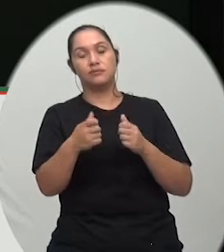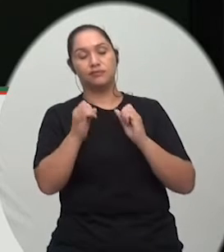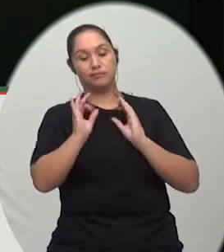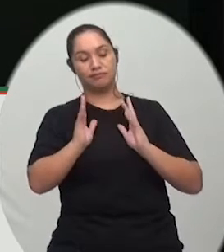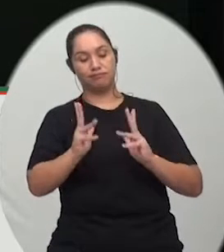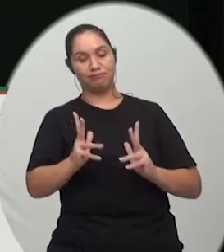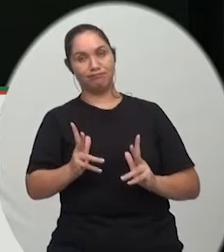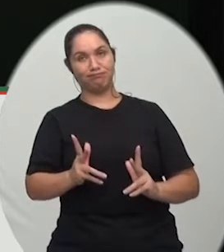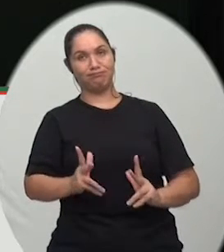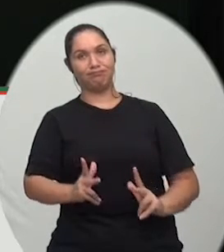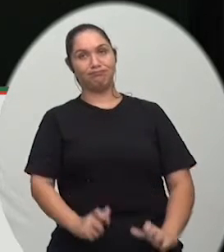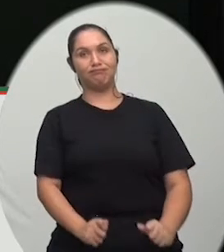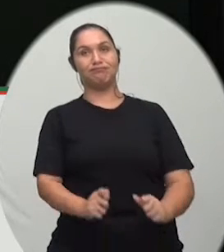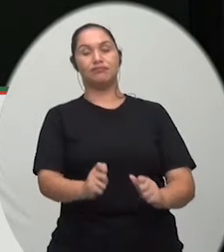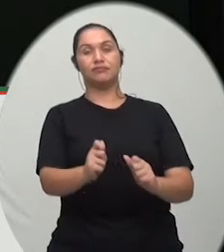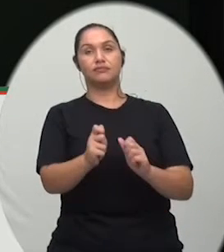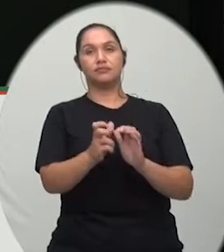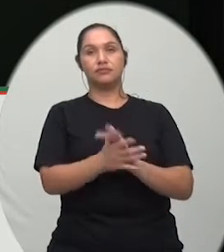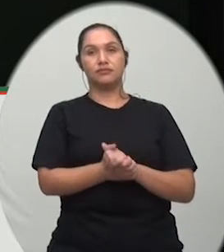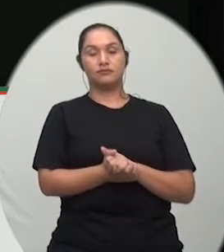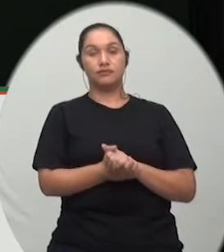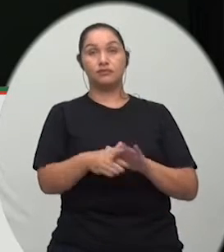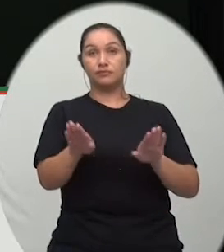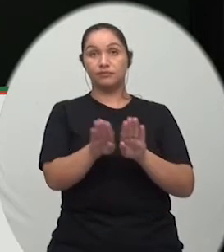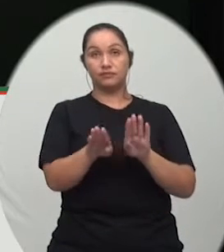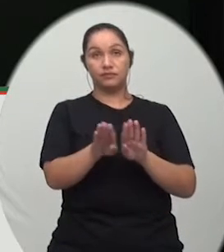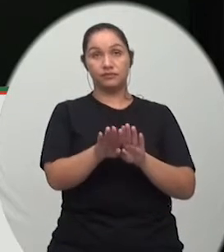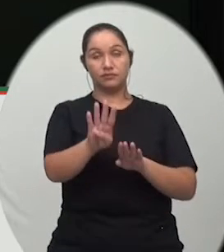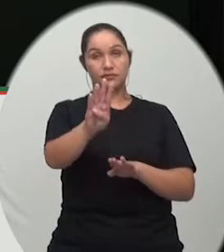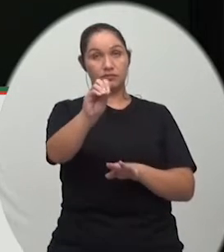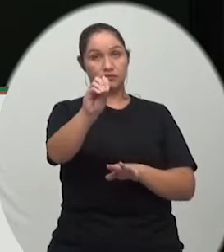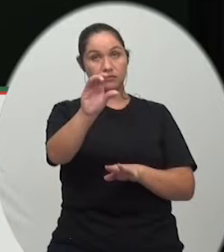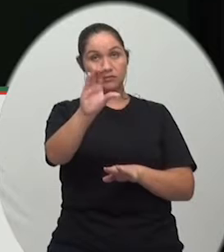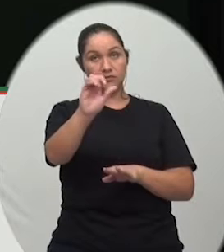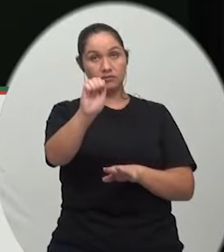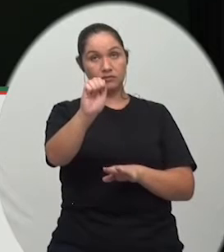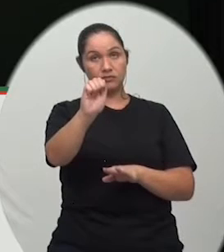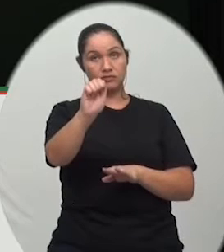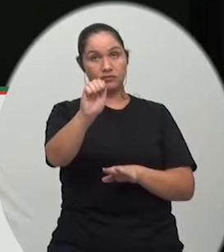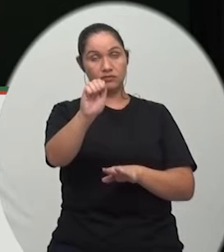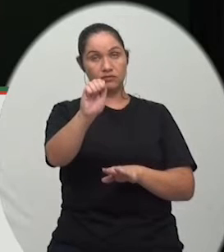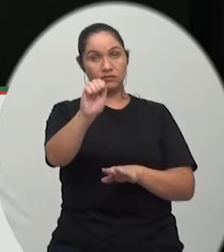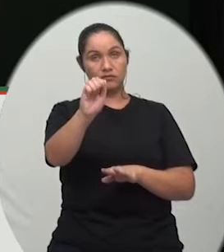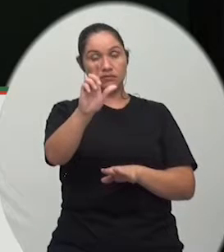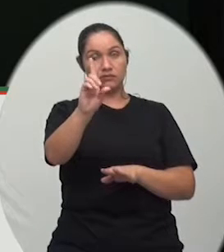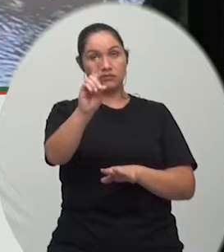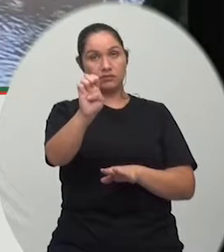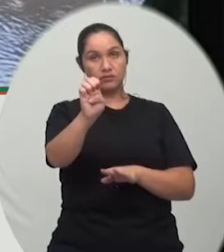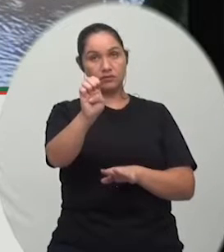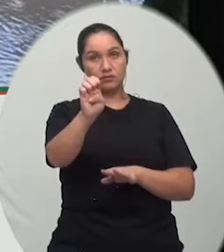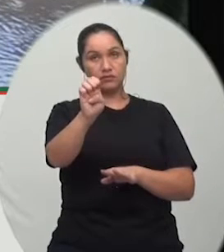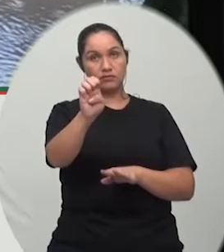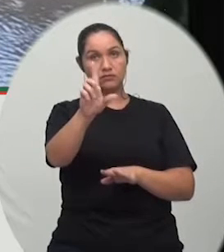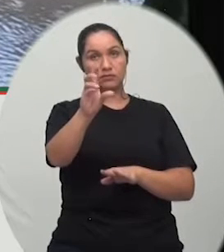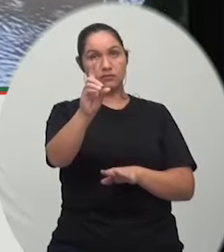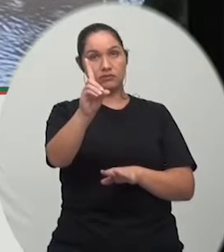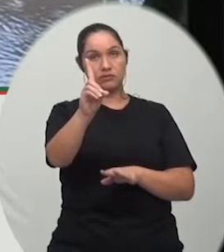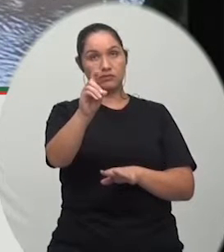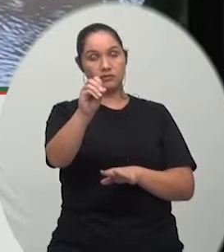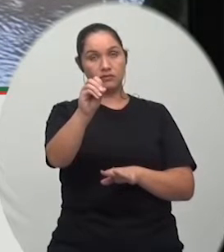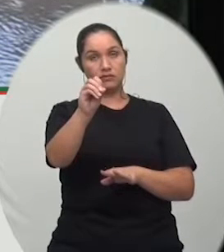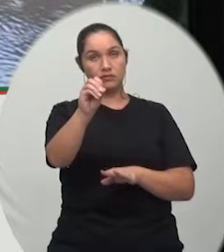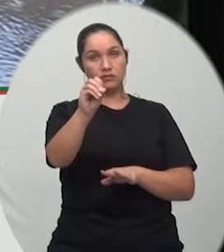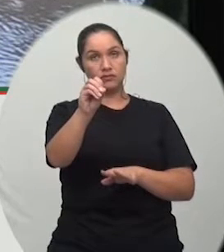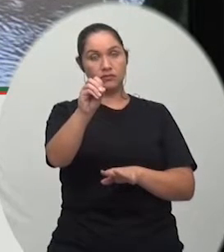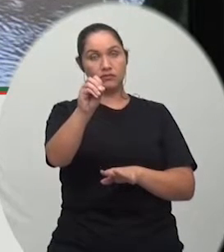está entupido, tá entupida, e também as bocas de lobos, que estão aí, as fotos mostram a real situação das bocas